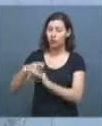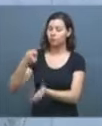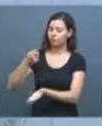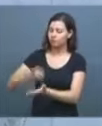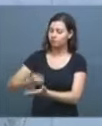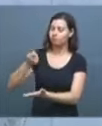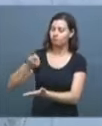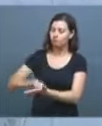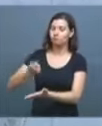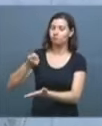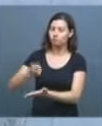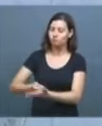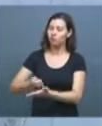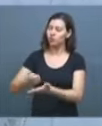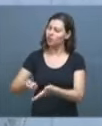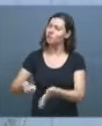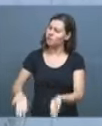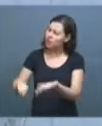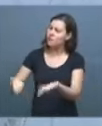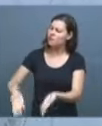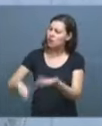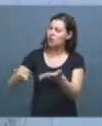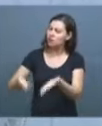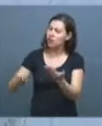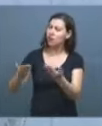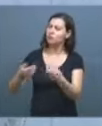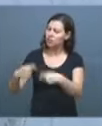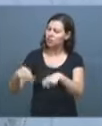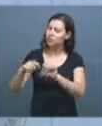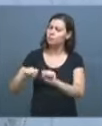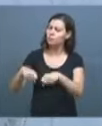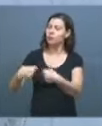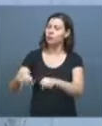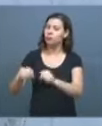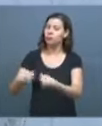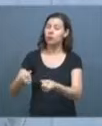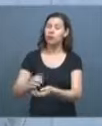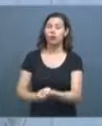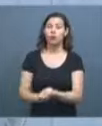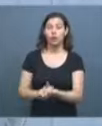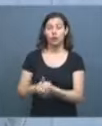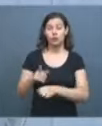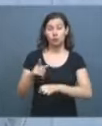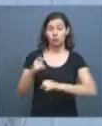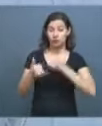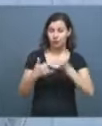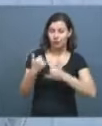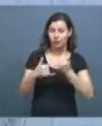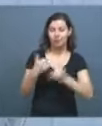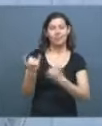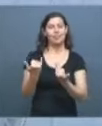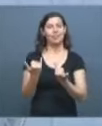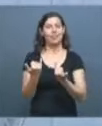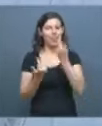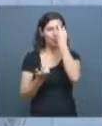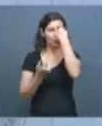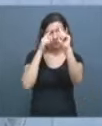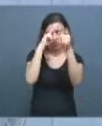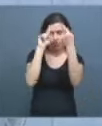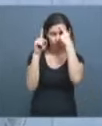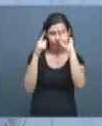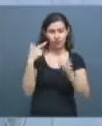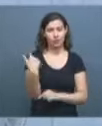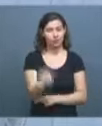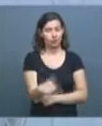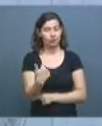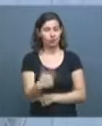dessa criança um desempenho em várias áreas, e não sobra tempo para essa criança brincar, para essa criança ser espontânea, e isso faz